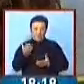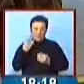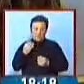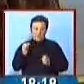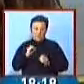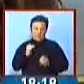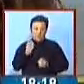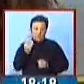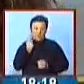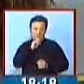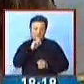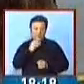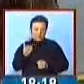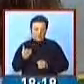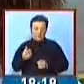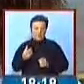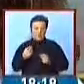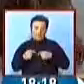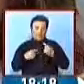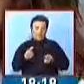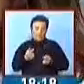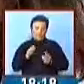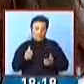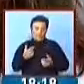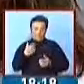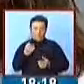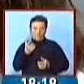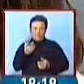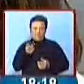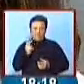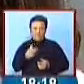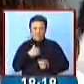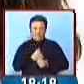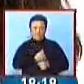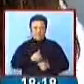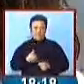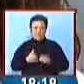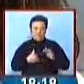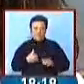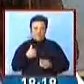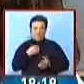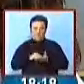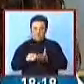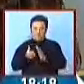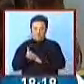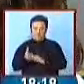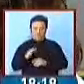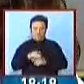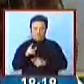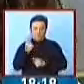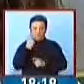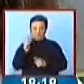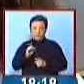muitas possibilidades. Depois, pronto, tive o azar de ir para o desemprego e eu me inscrevi. Como havia o